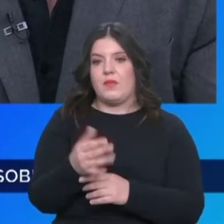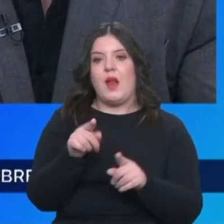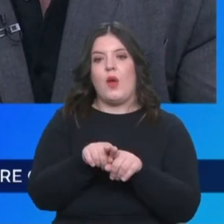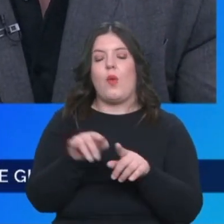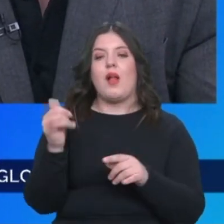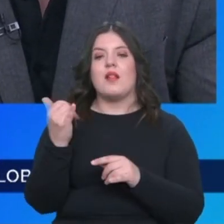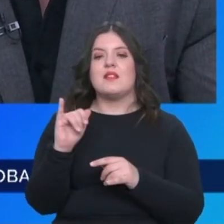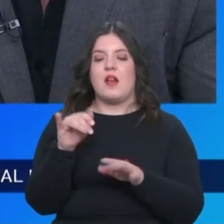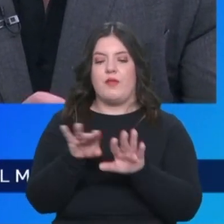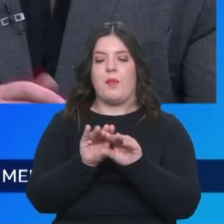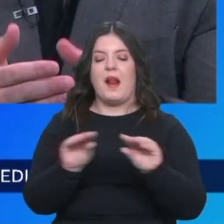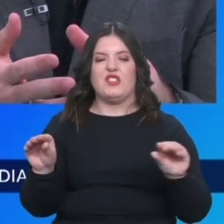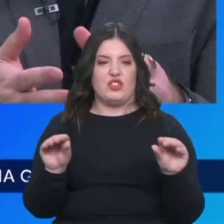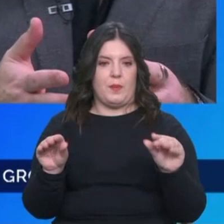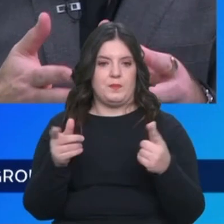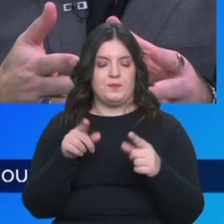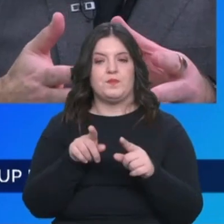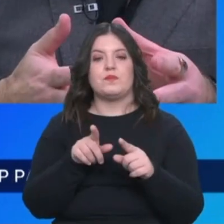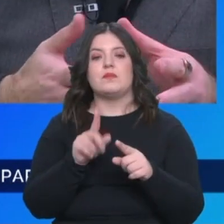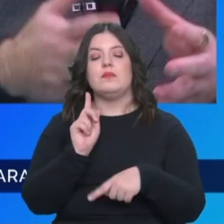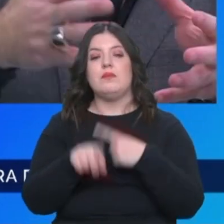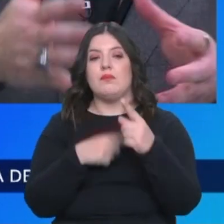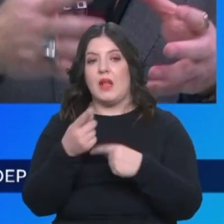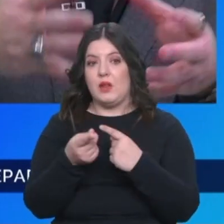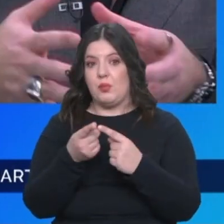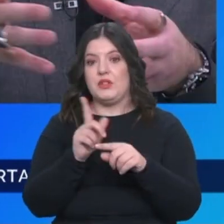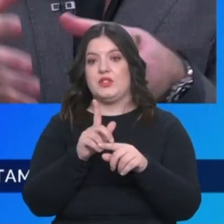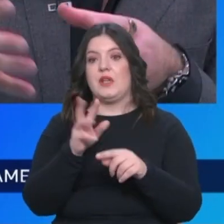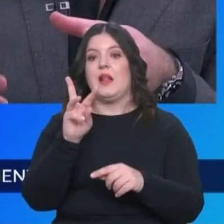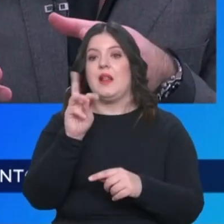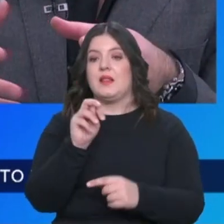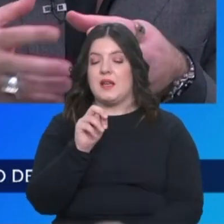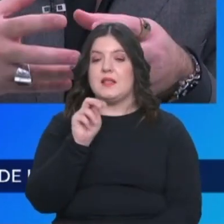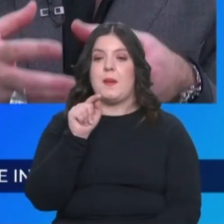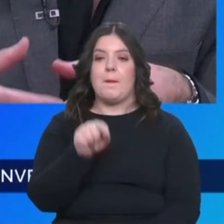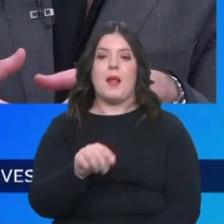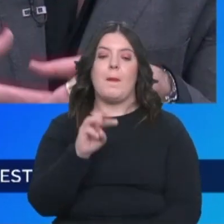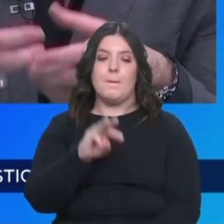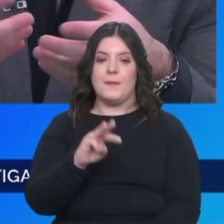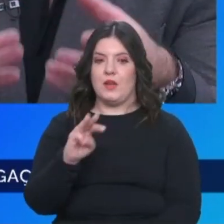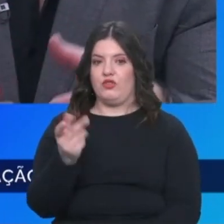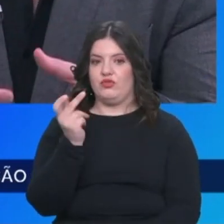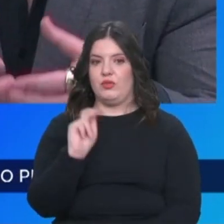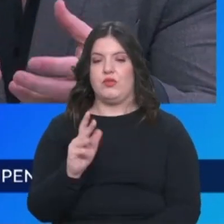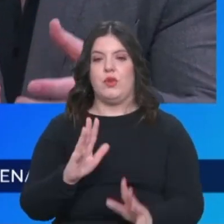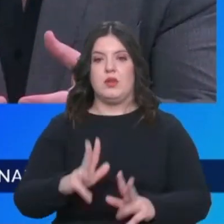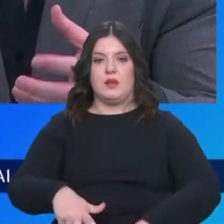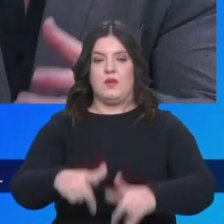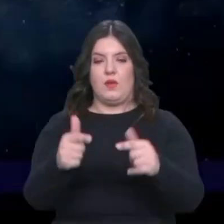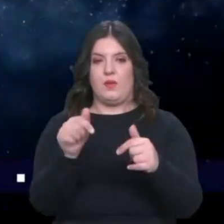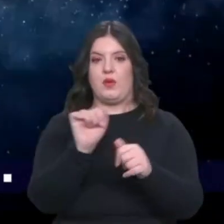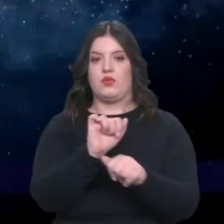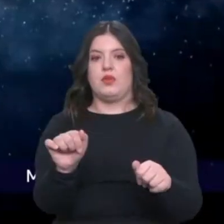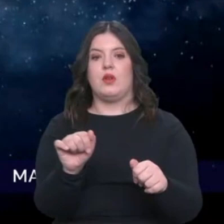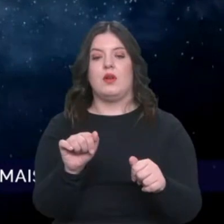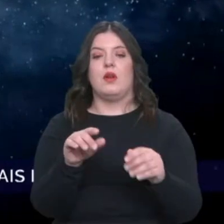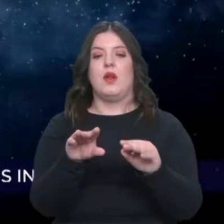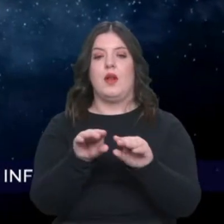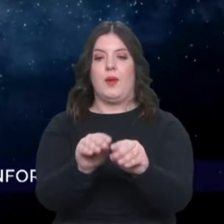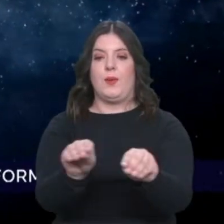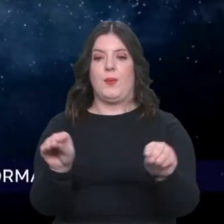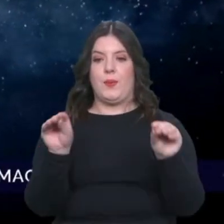surf, autenticamente. E depois, ao longo de 13 mil milhões de anos, desenvolveu-se nos seus braços em